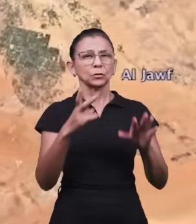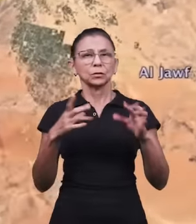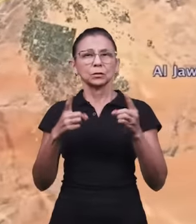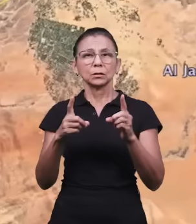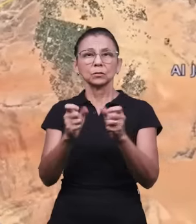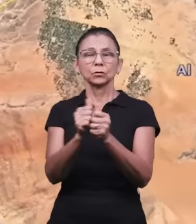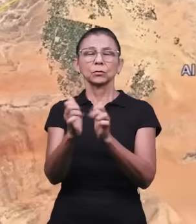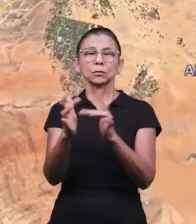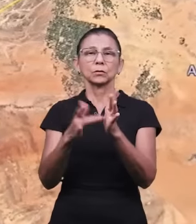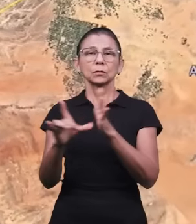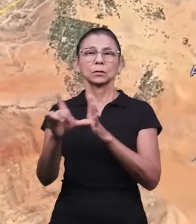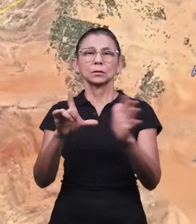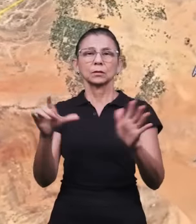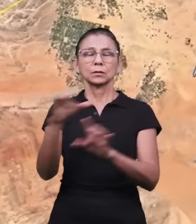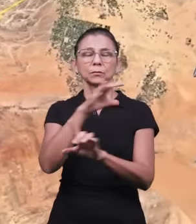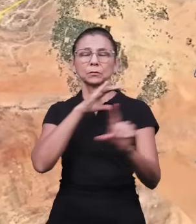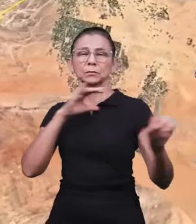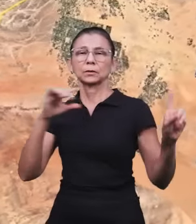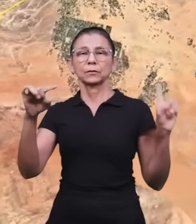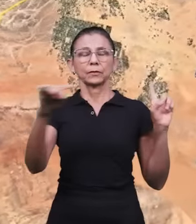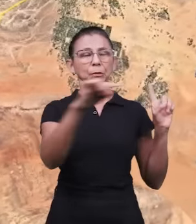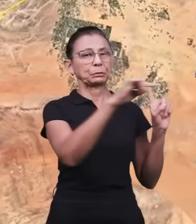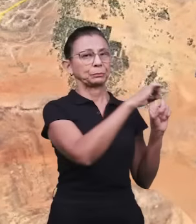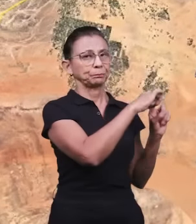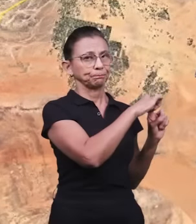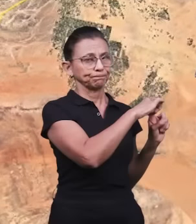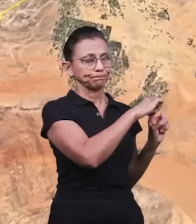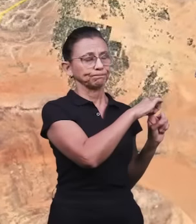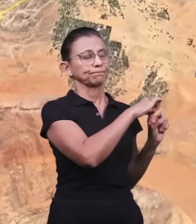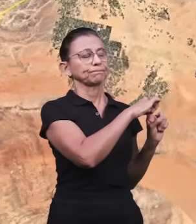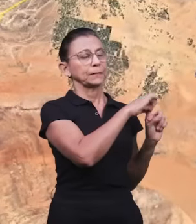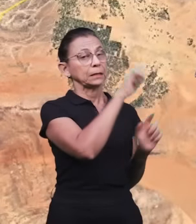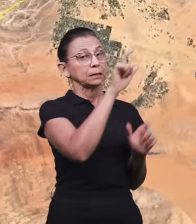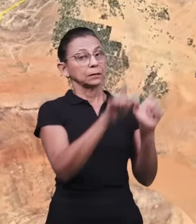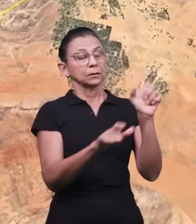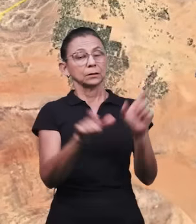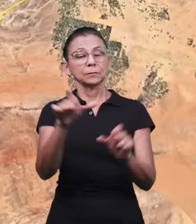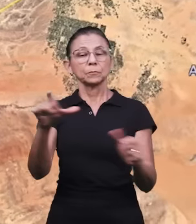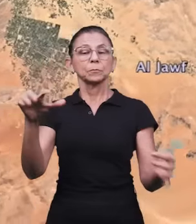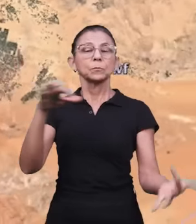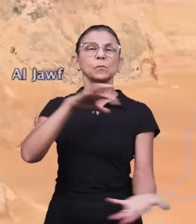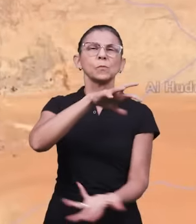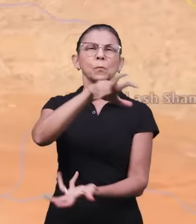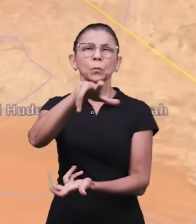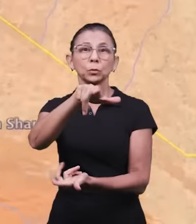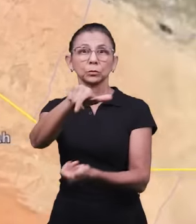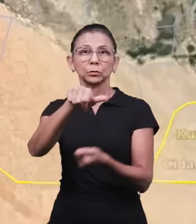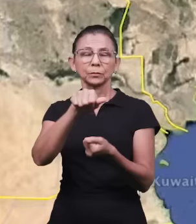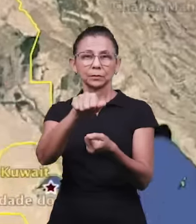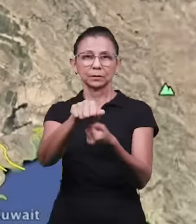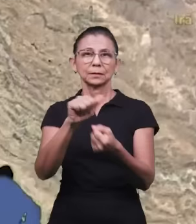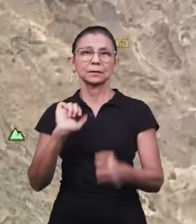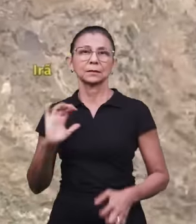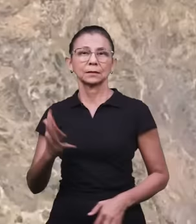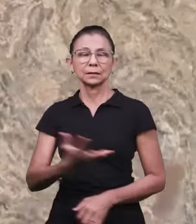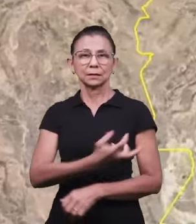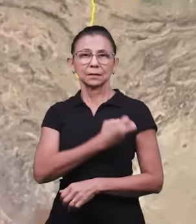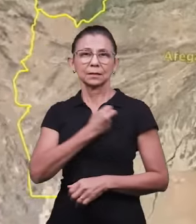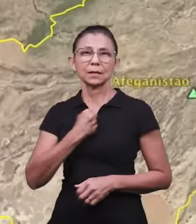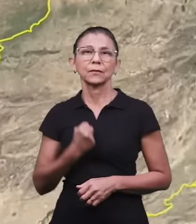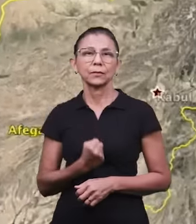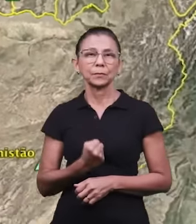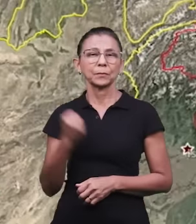discípulos com o Senhor Jesus na véspera de sua morte na cruz do Calvário pessoas de todas as partes do mundo